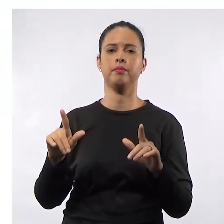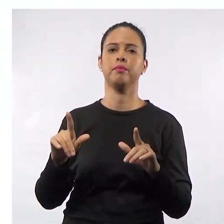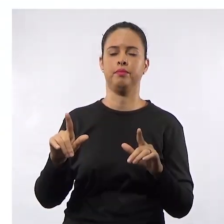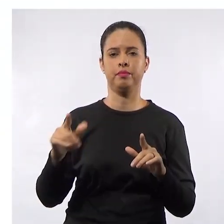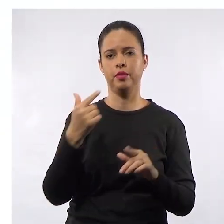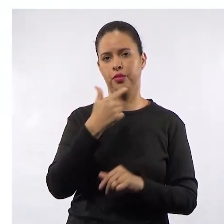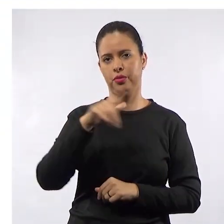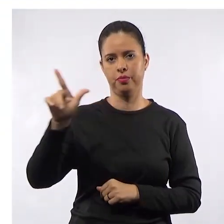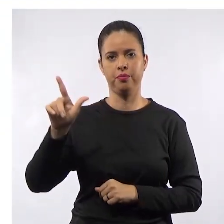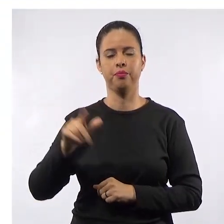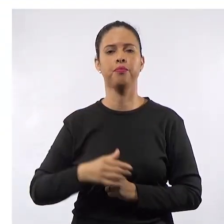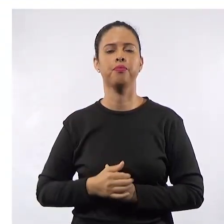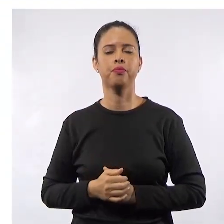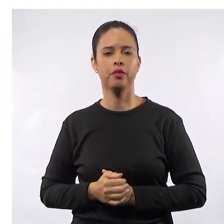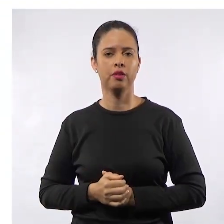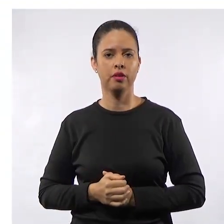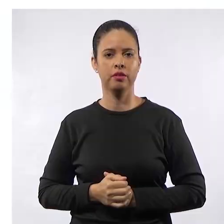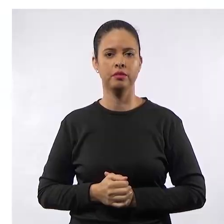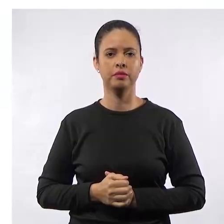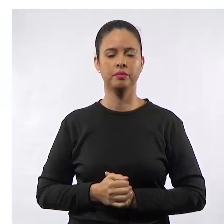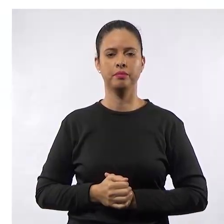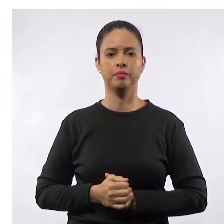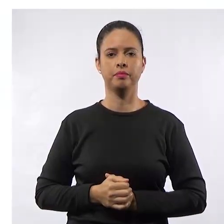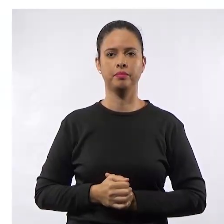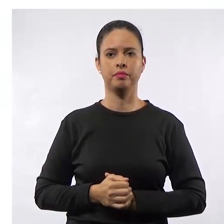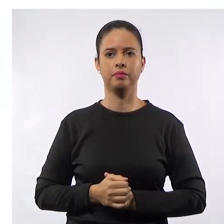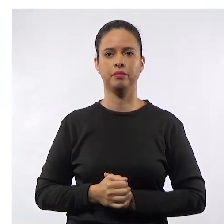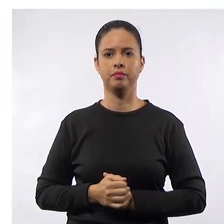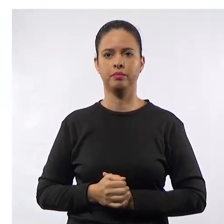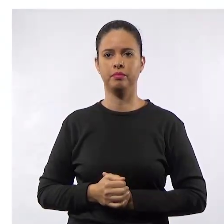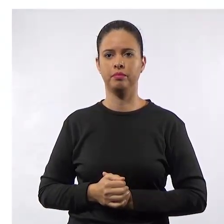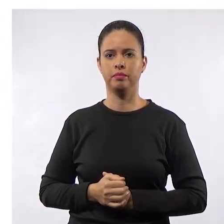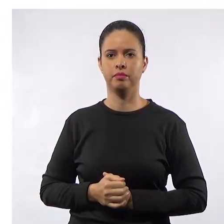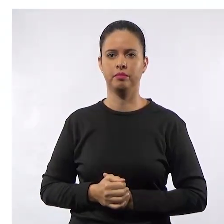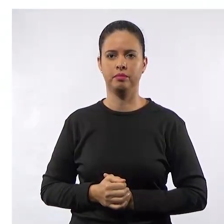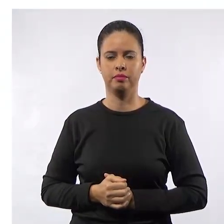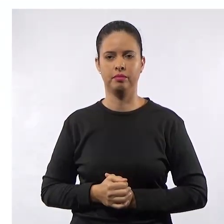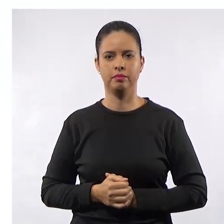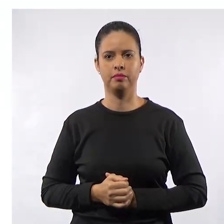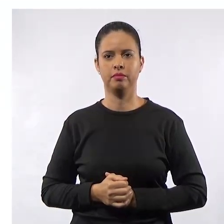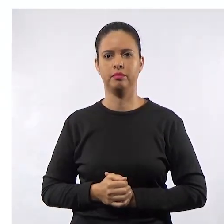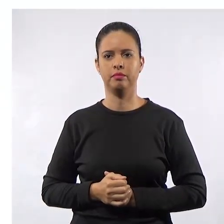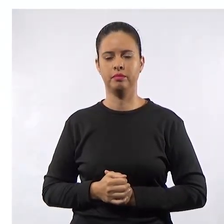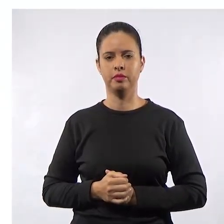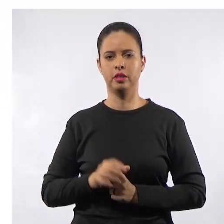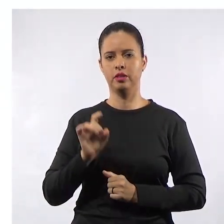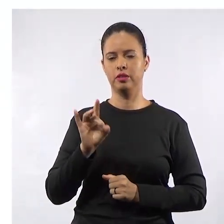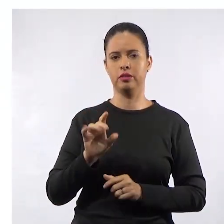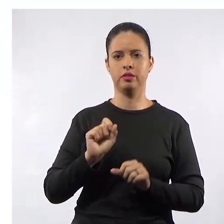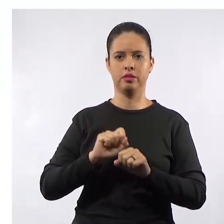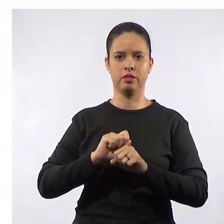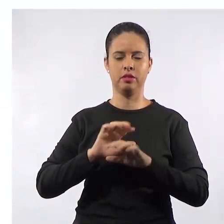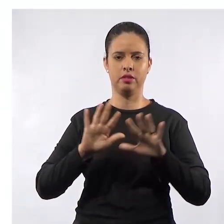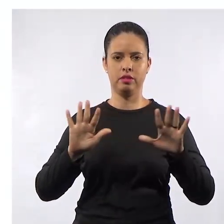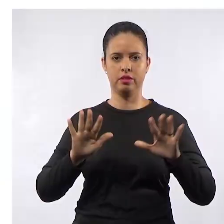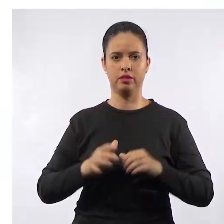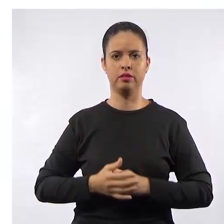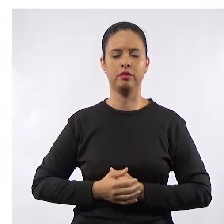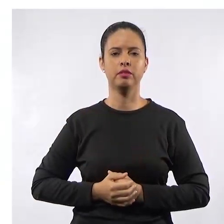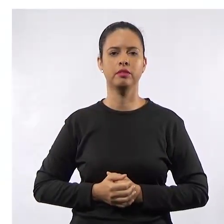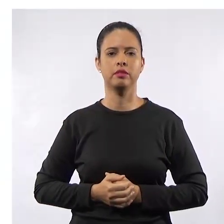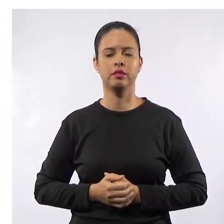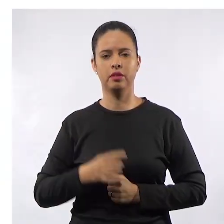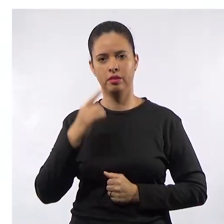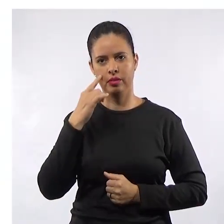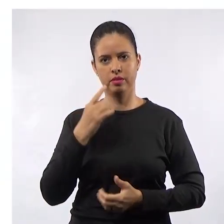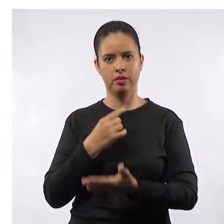em 1916, né? Gente, aqui é um N, tá? Internet, tá? Só para deixar claro, eu